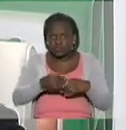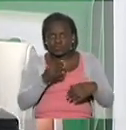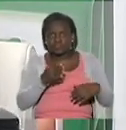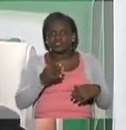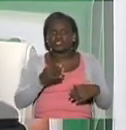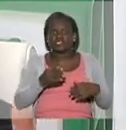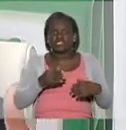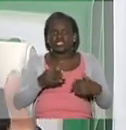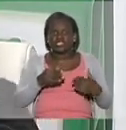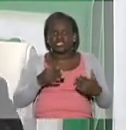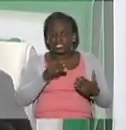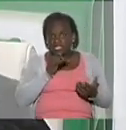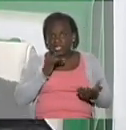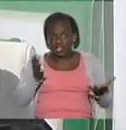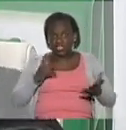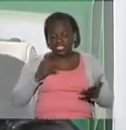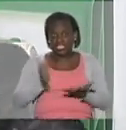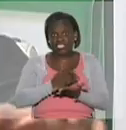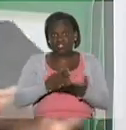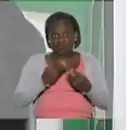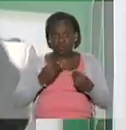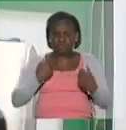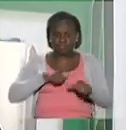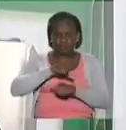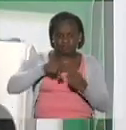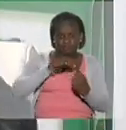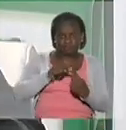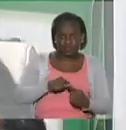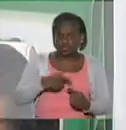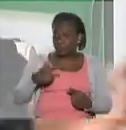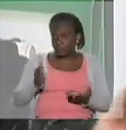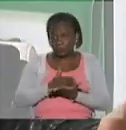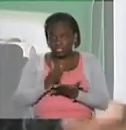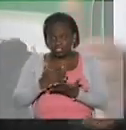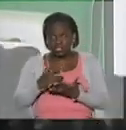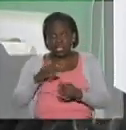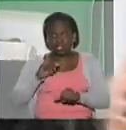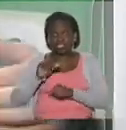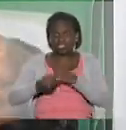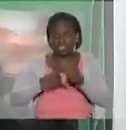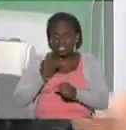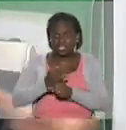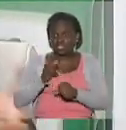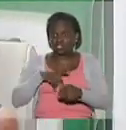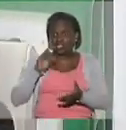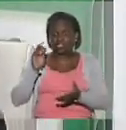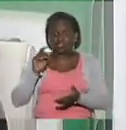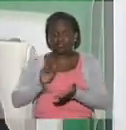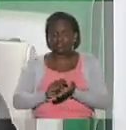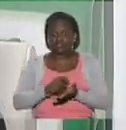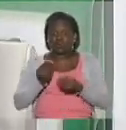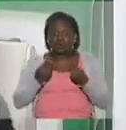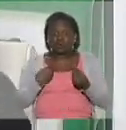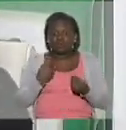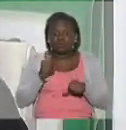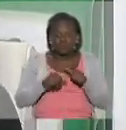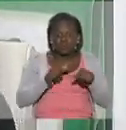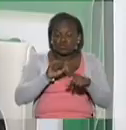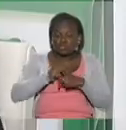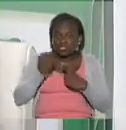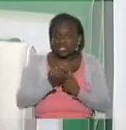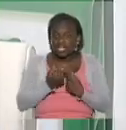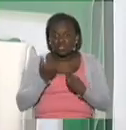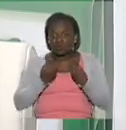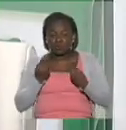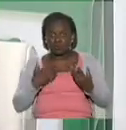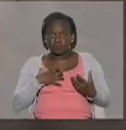ou seja, agora tem um montão de livros, então eu tenho que me adaptar a isso. Ou não tem mais livro, a internet é pós-verdade. Como é que eu lido com as